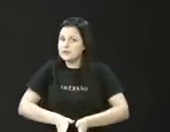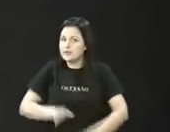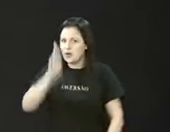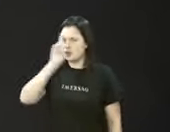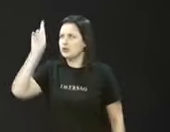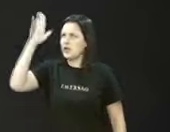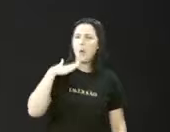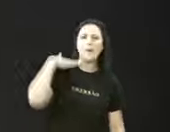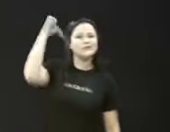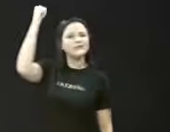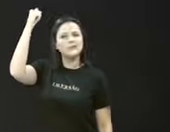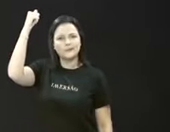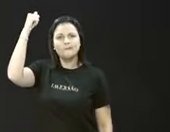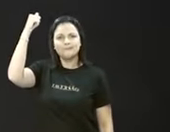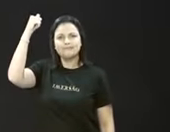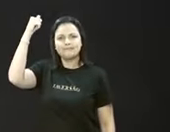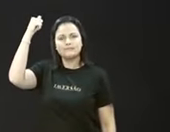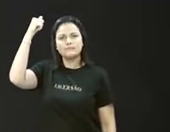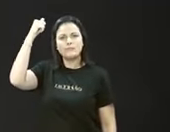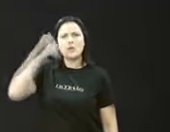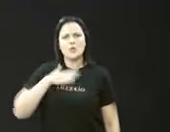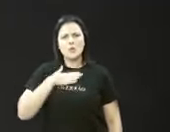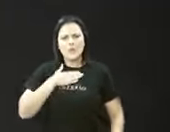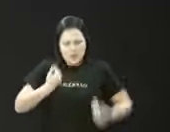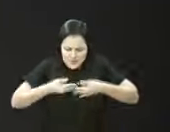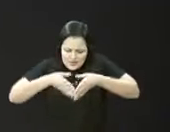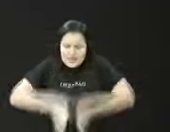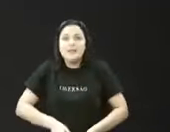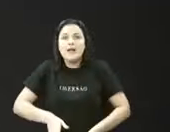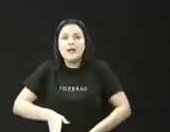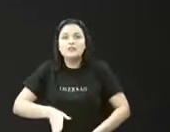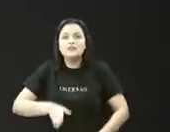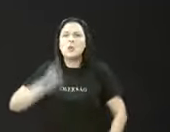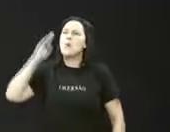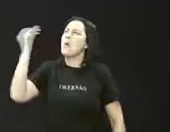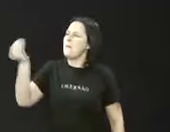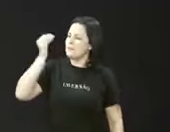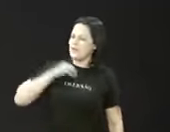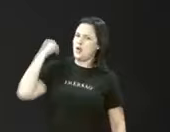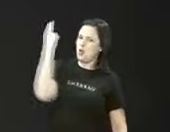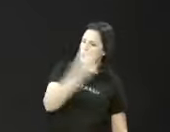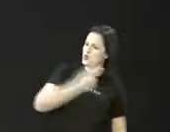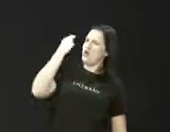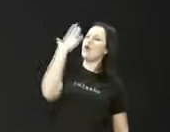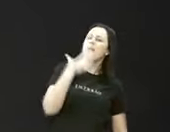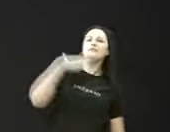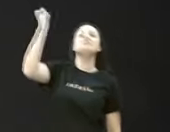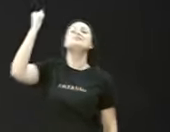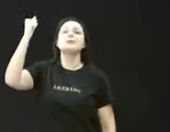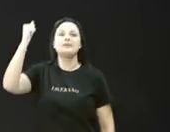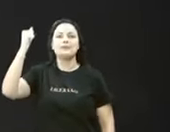chamou. Desde o meu nascimento falou meu nome. Ele fez da minha